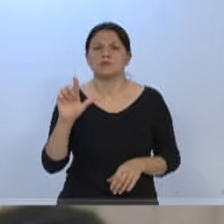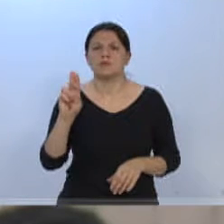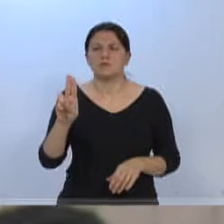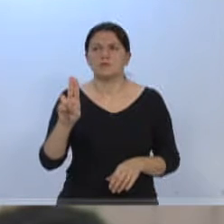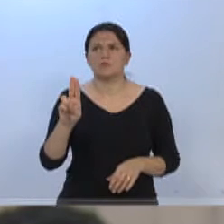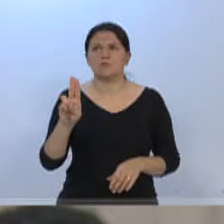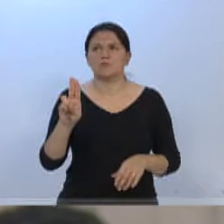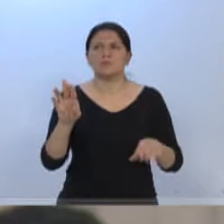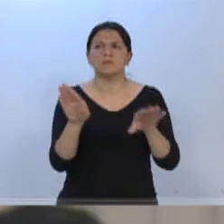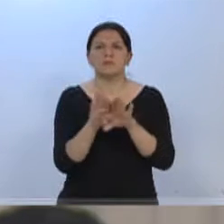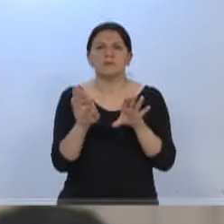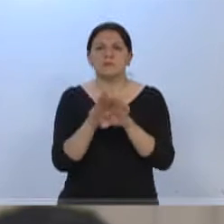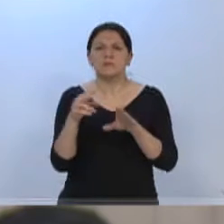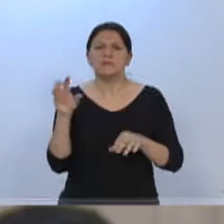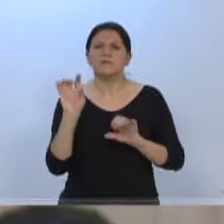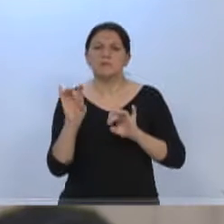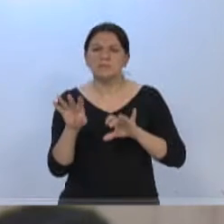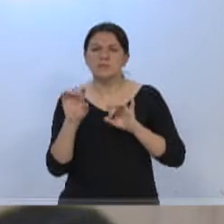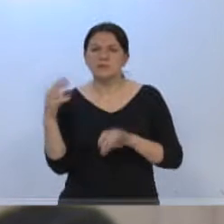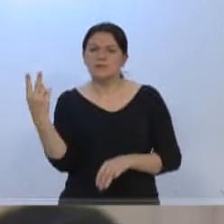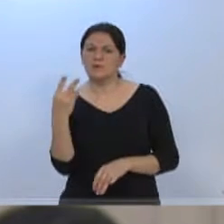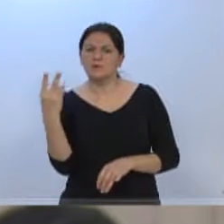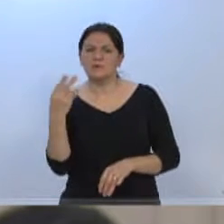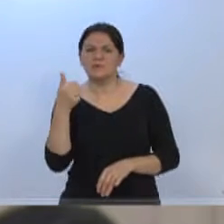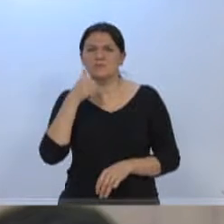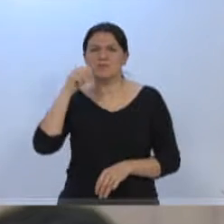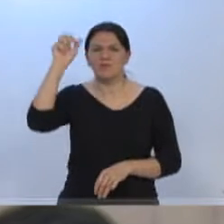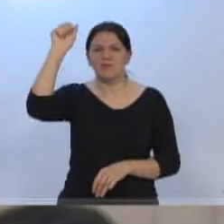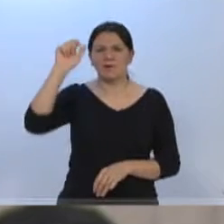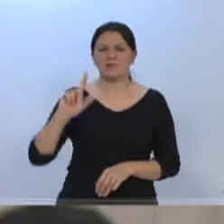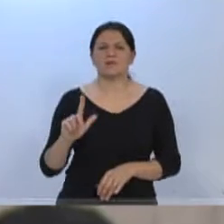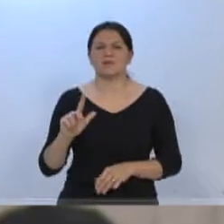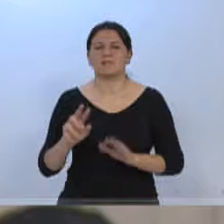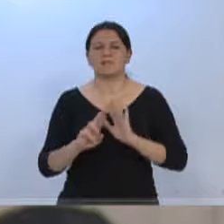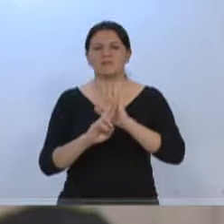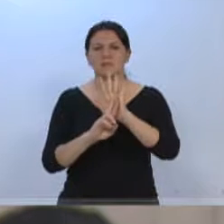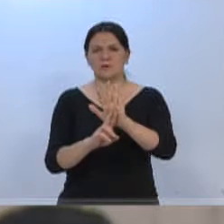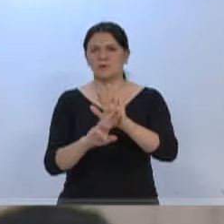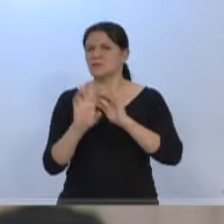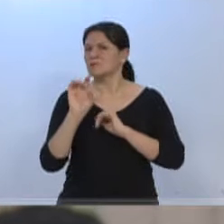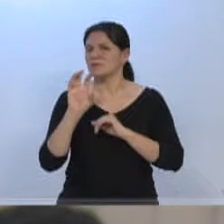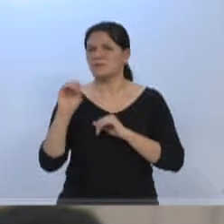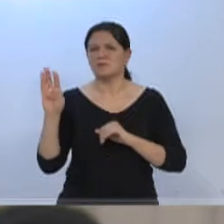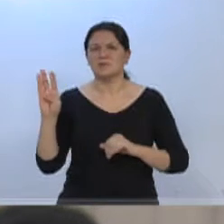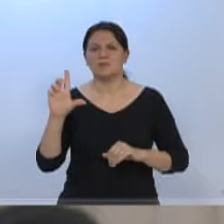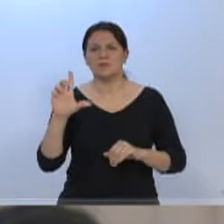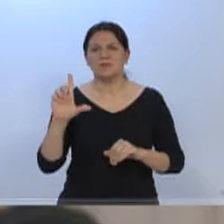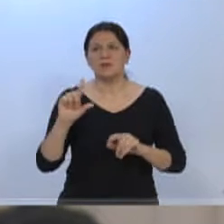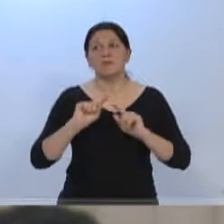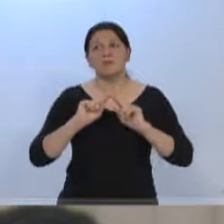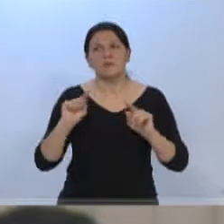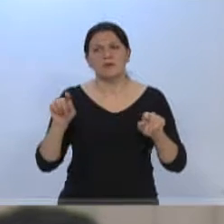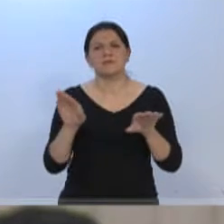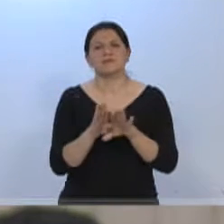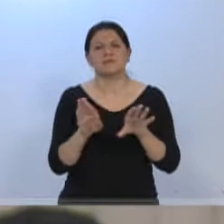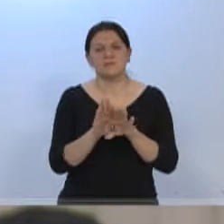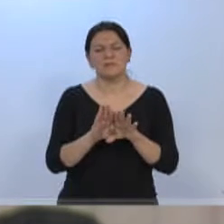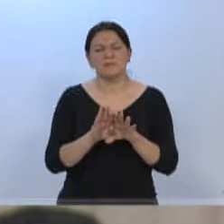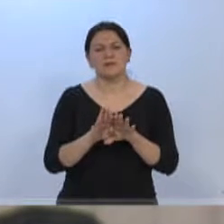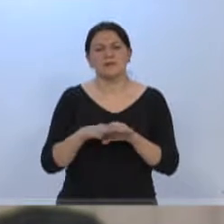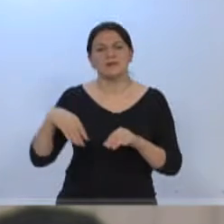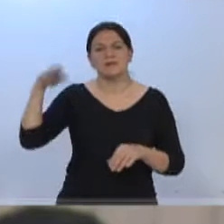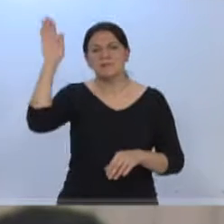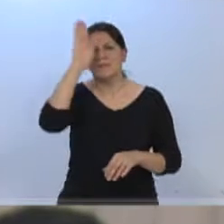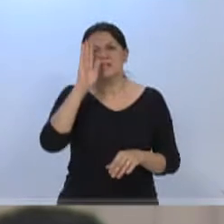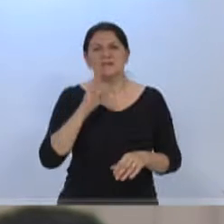em especial também as duas atletas aí que vão representar não só a nossa cidade, né, mas também o nosso país, lá